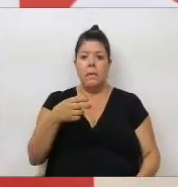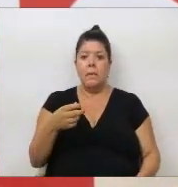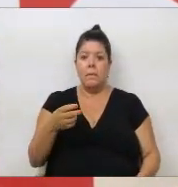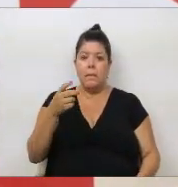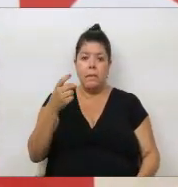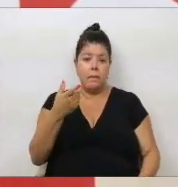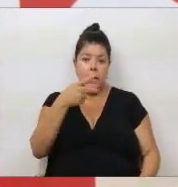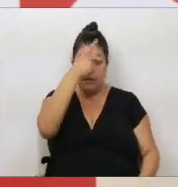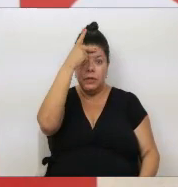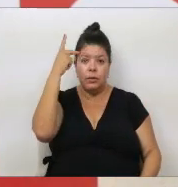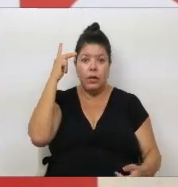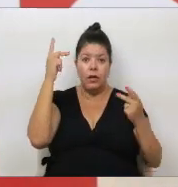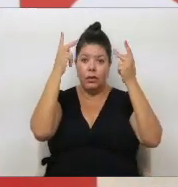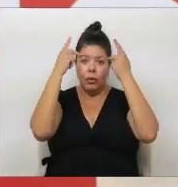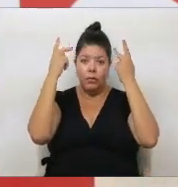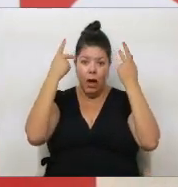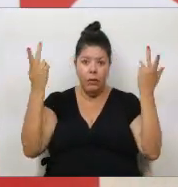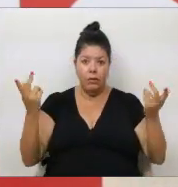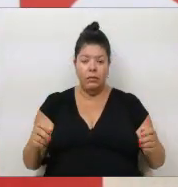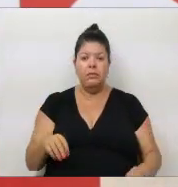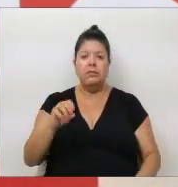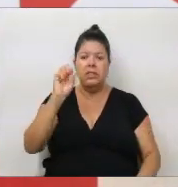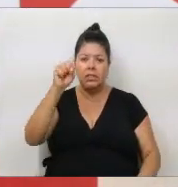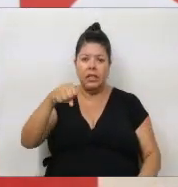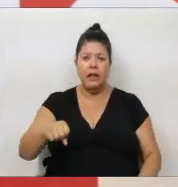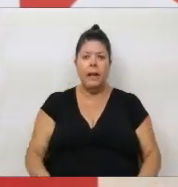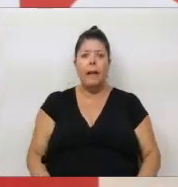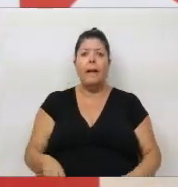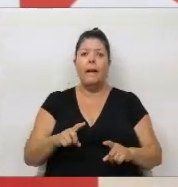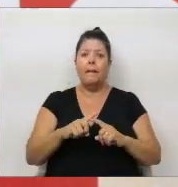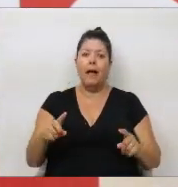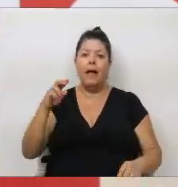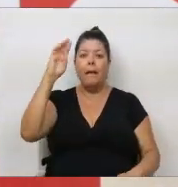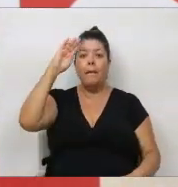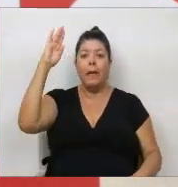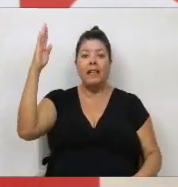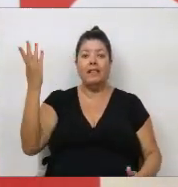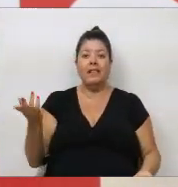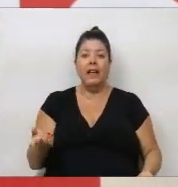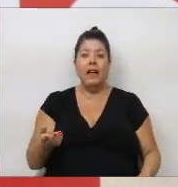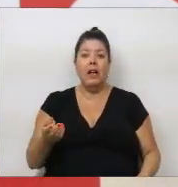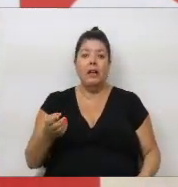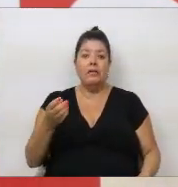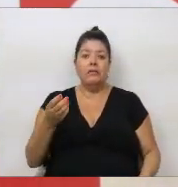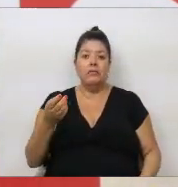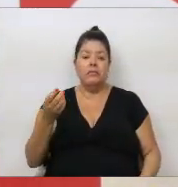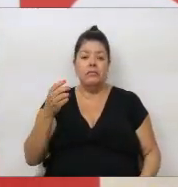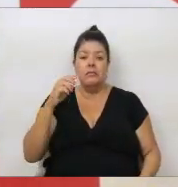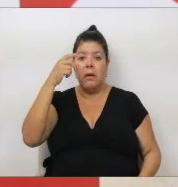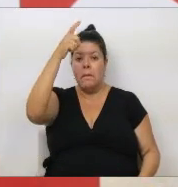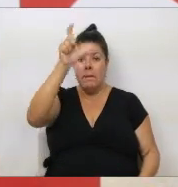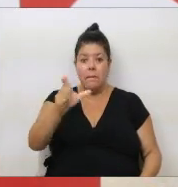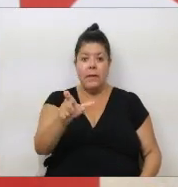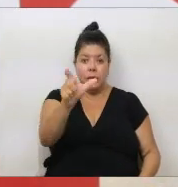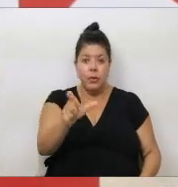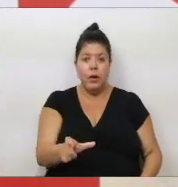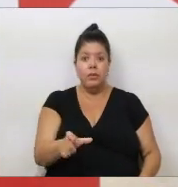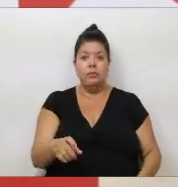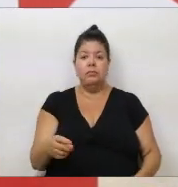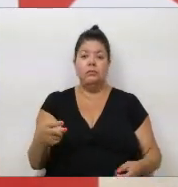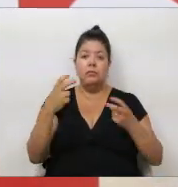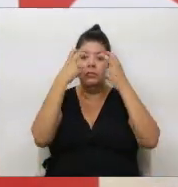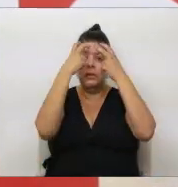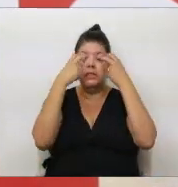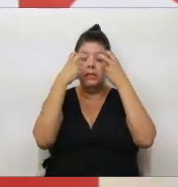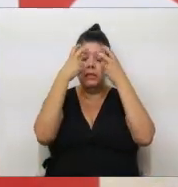de deficiência? Agora vamos pensar na lógica de quem é um dever. Um deficiente